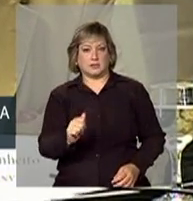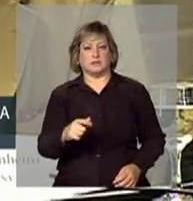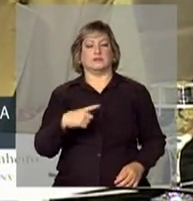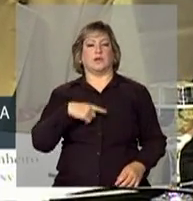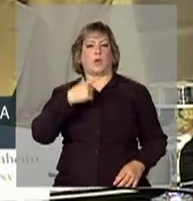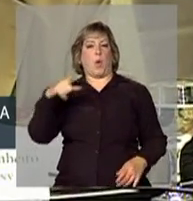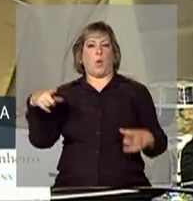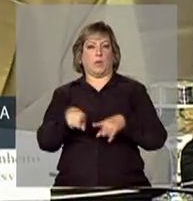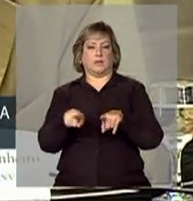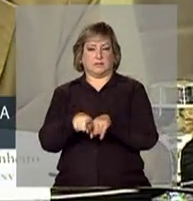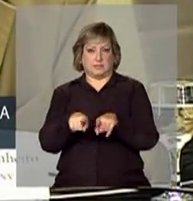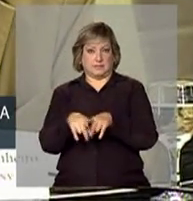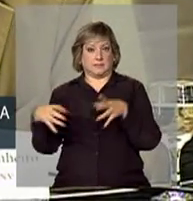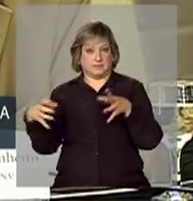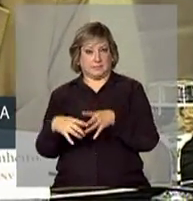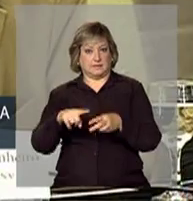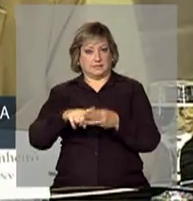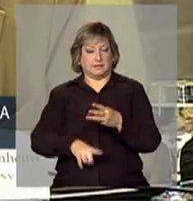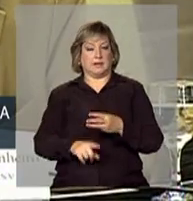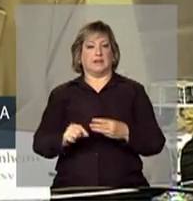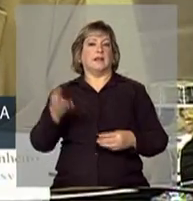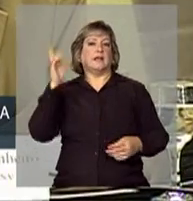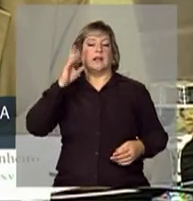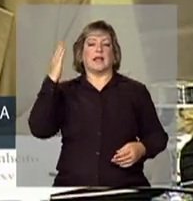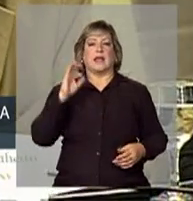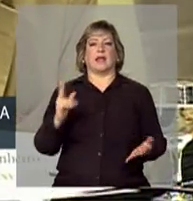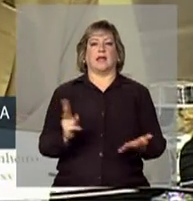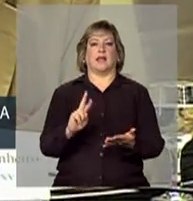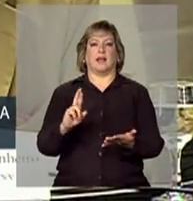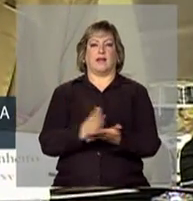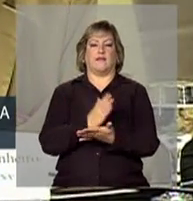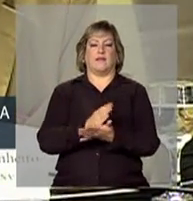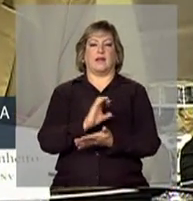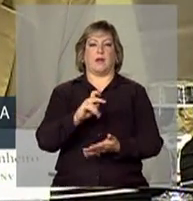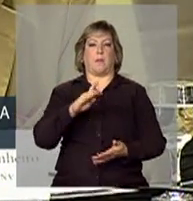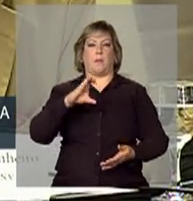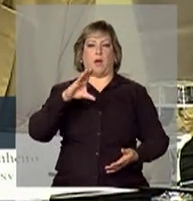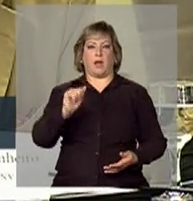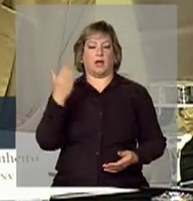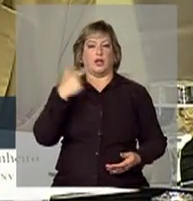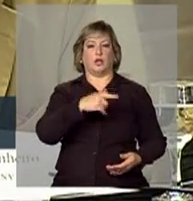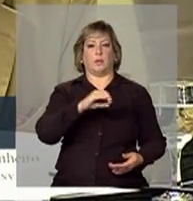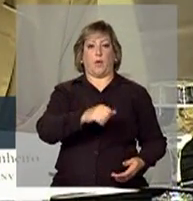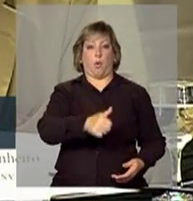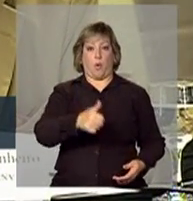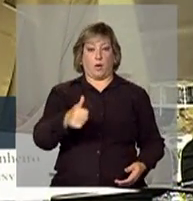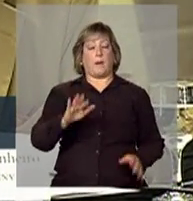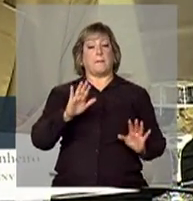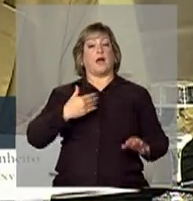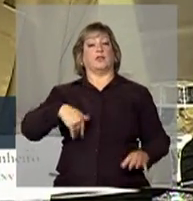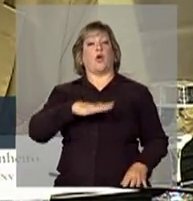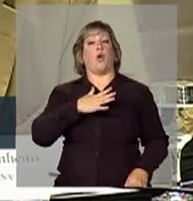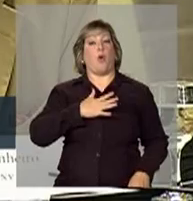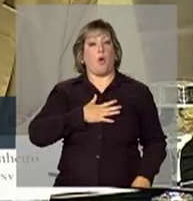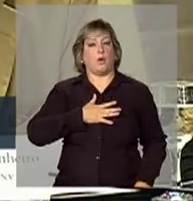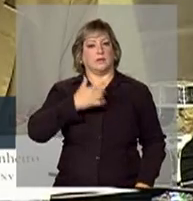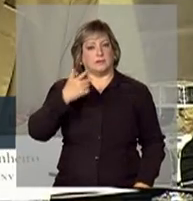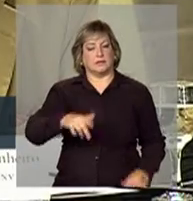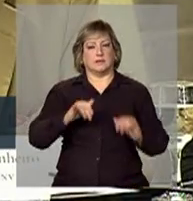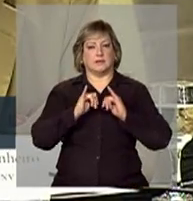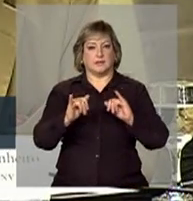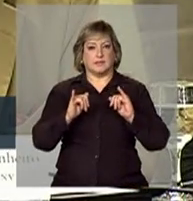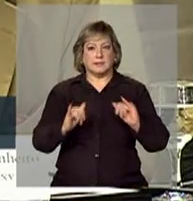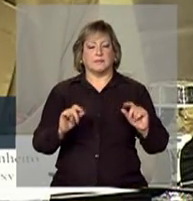Leandro Loyola numa reportagem da época em 2011. Mas como nós gostamos de repetir, professora